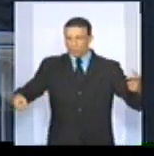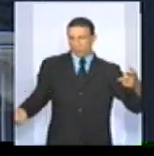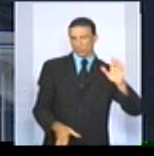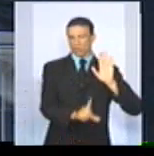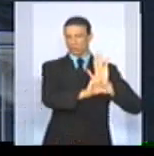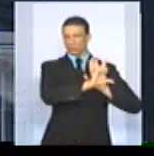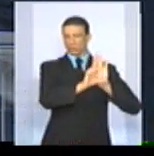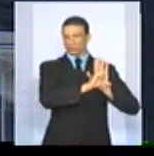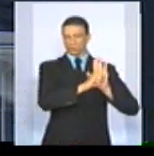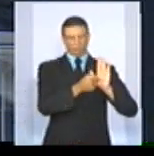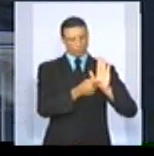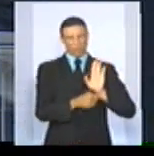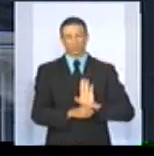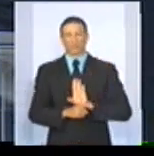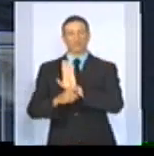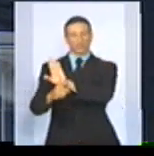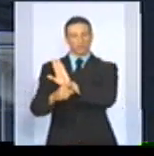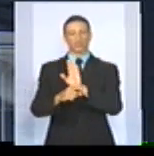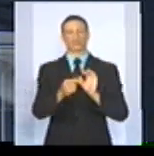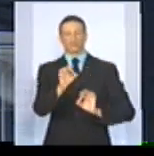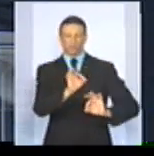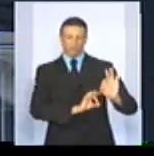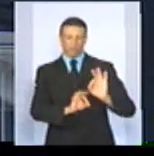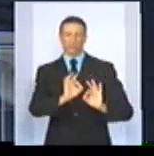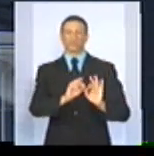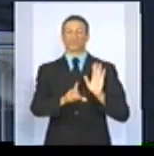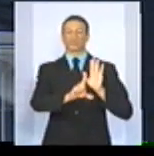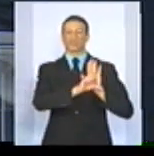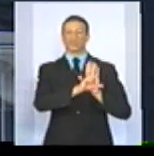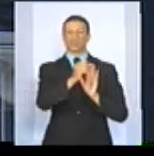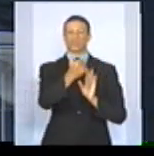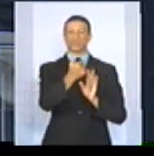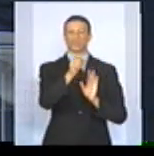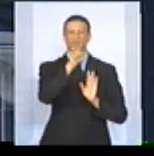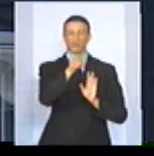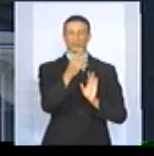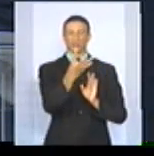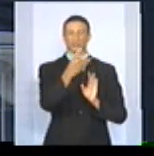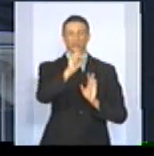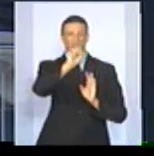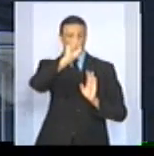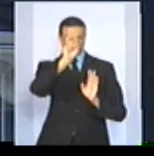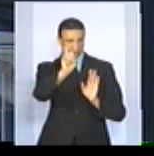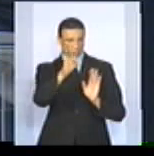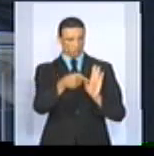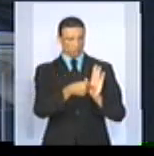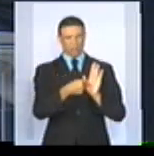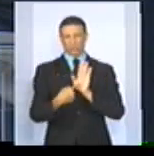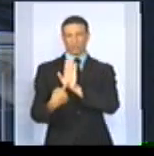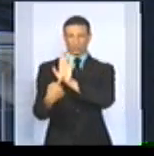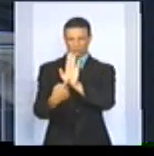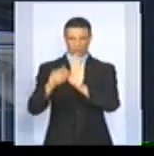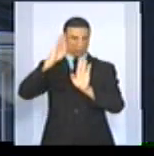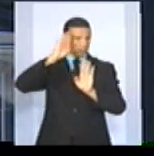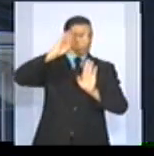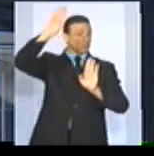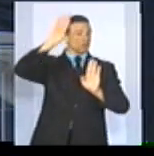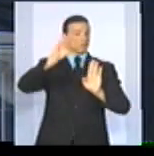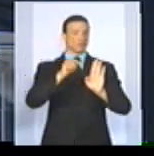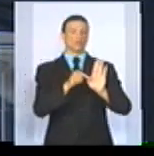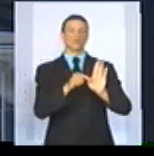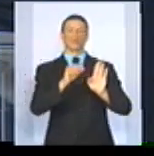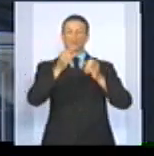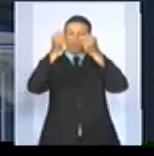jurídica trazida pela promulgação e pela regulamentação da Lei 12.485, destacando o alento e